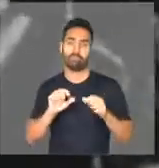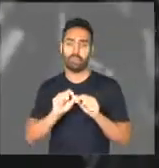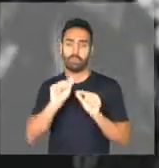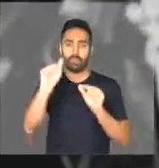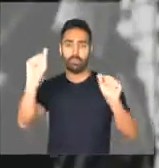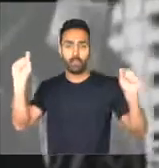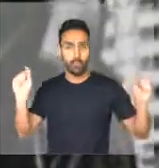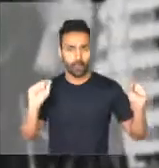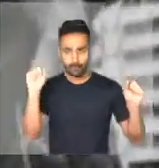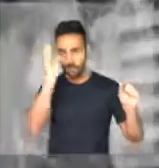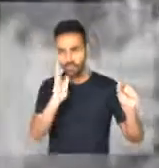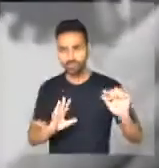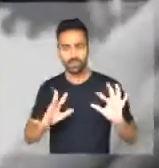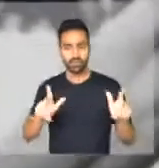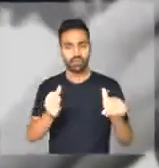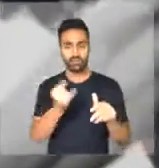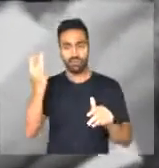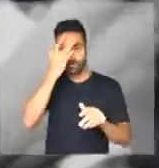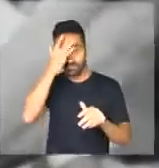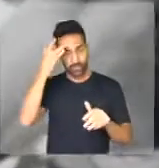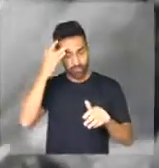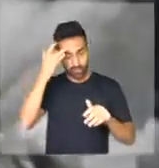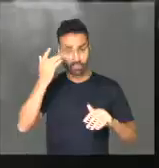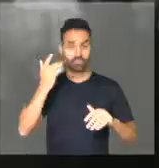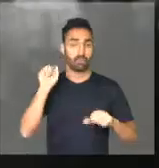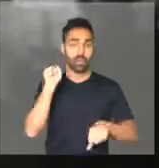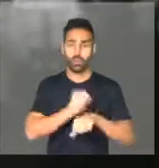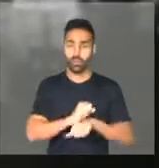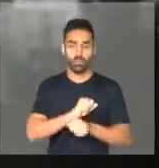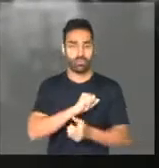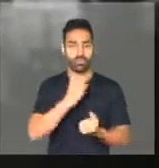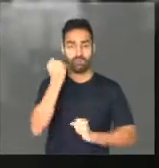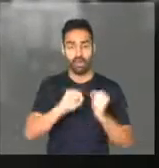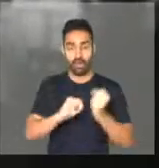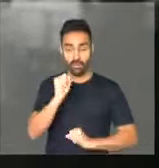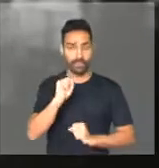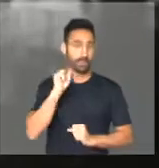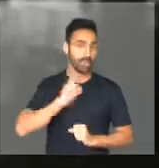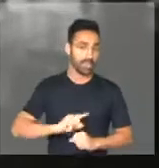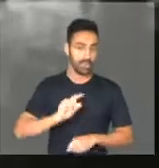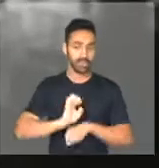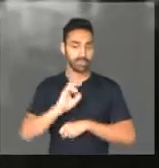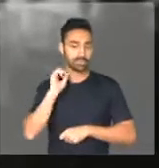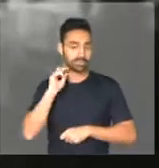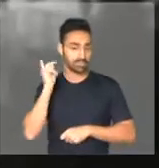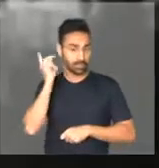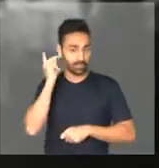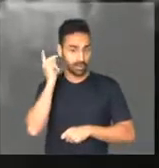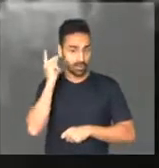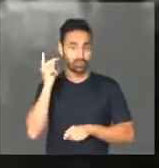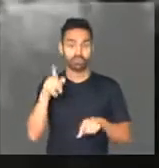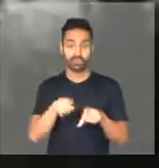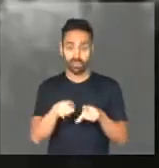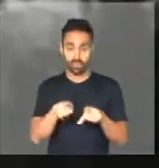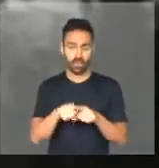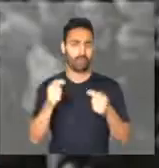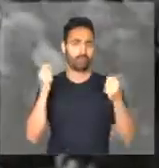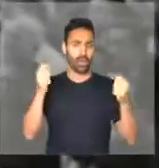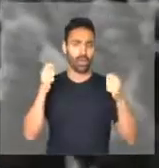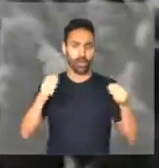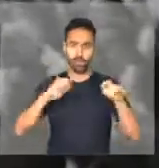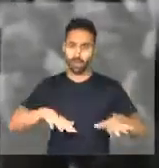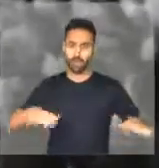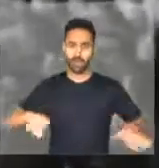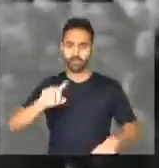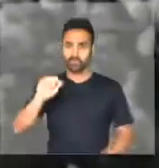país. Milhares de operários paralisaram fábricas em Minas Gerais e São Paulo, além de realizarem fortes protestos no